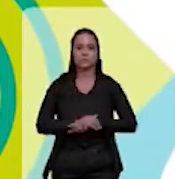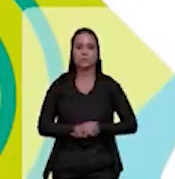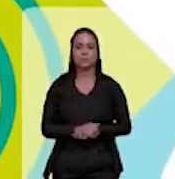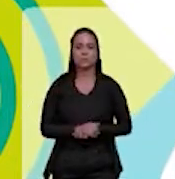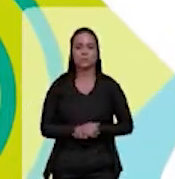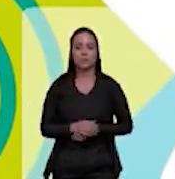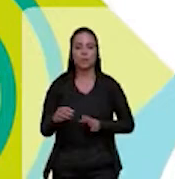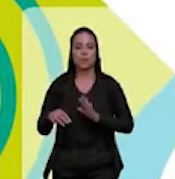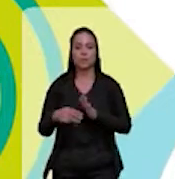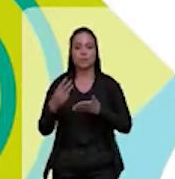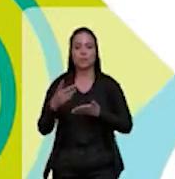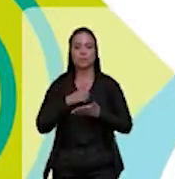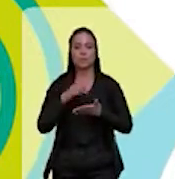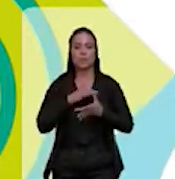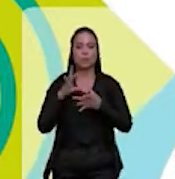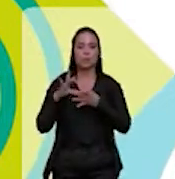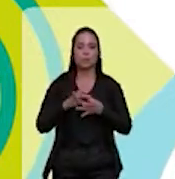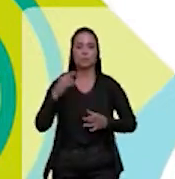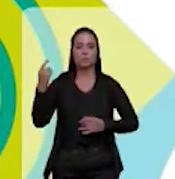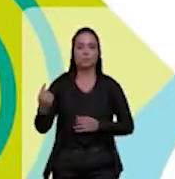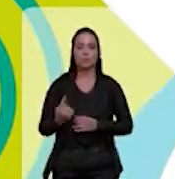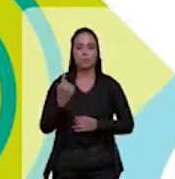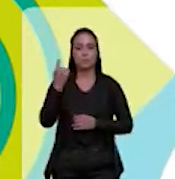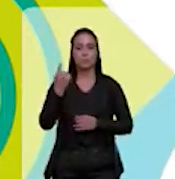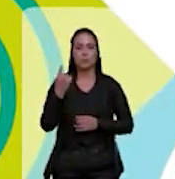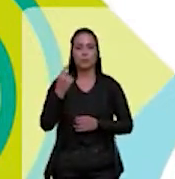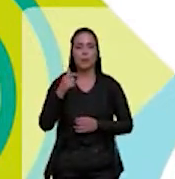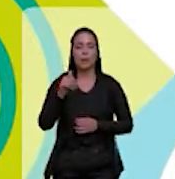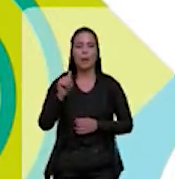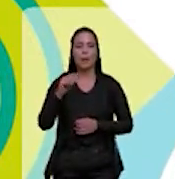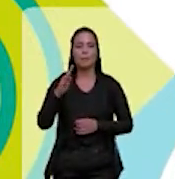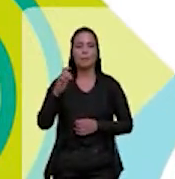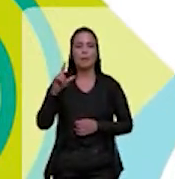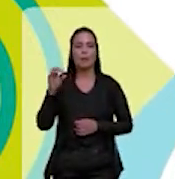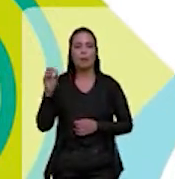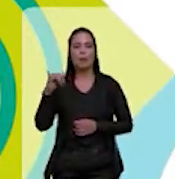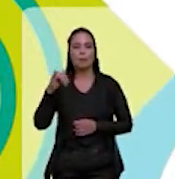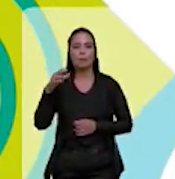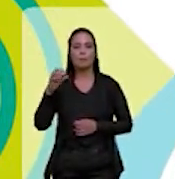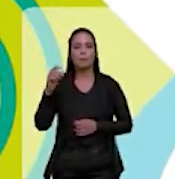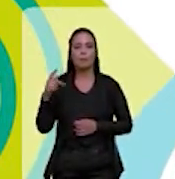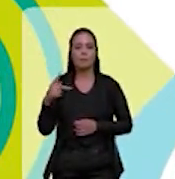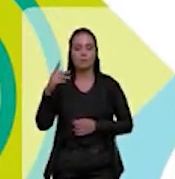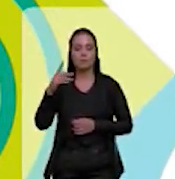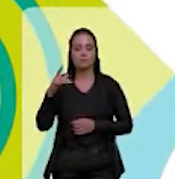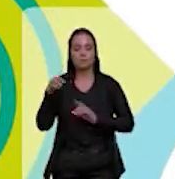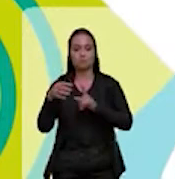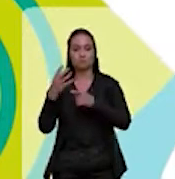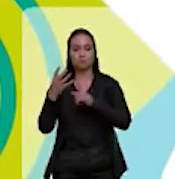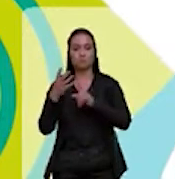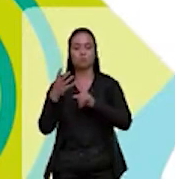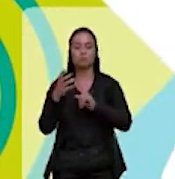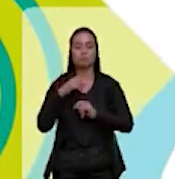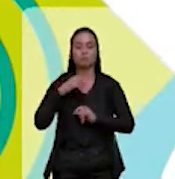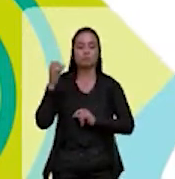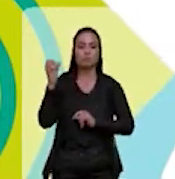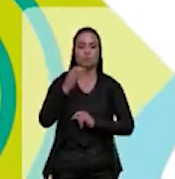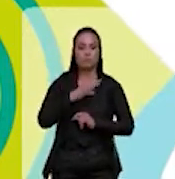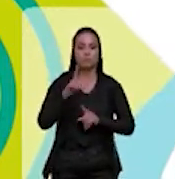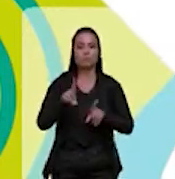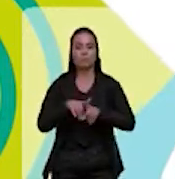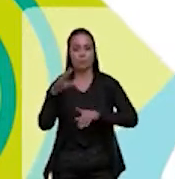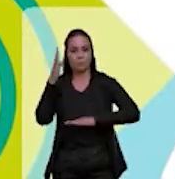A terceira contextos da Independência A Belle pop brasileira a quarta contemplando os modernismos